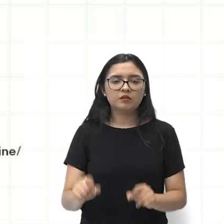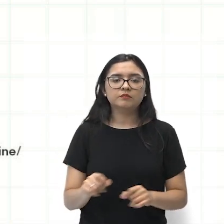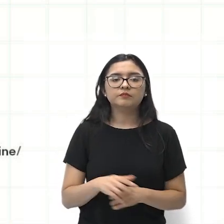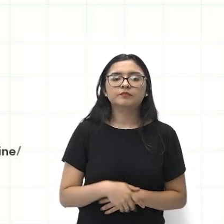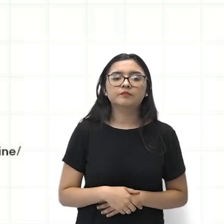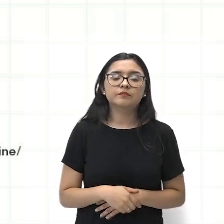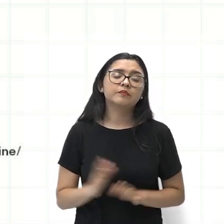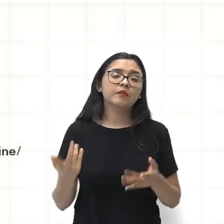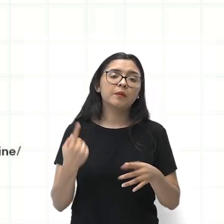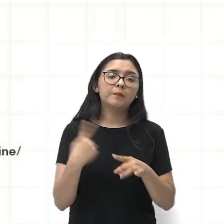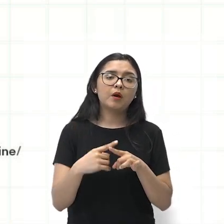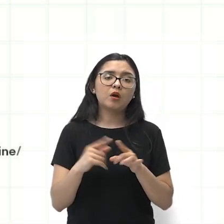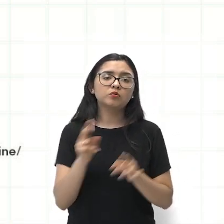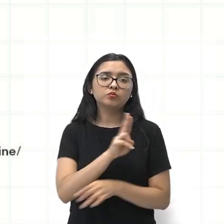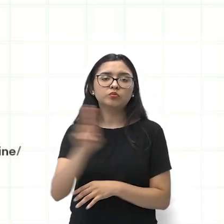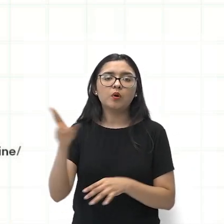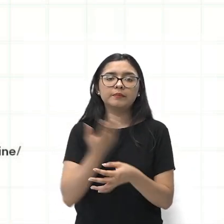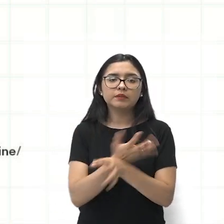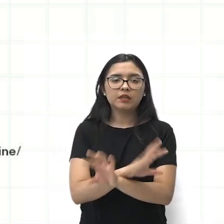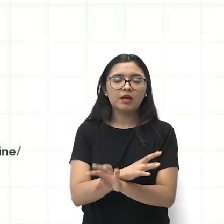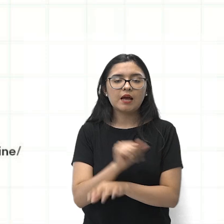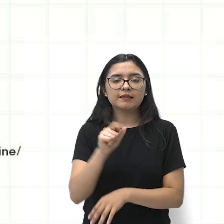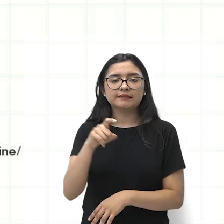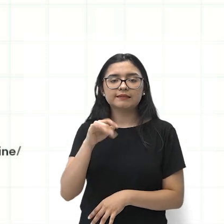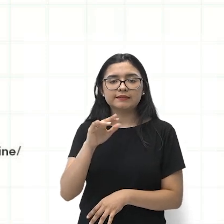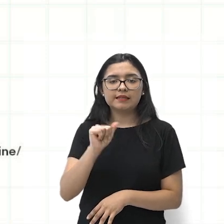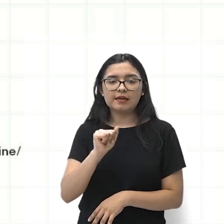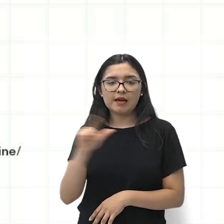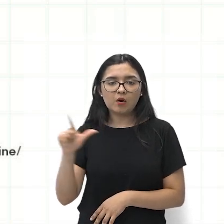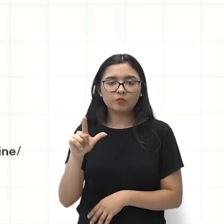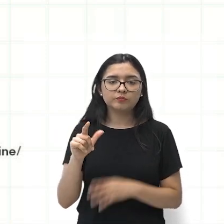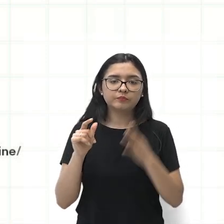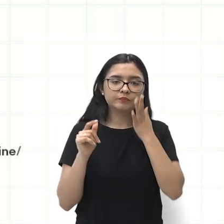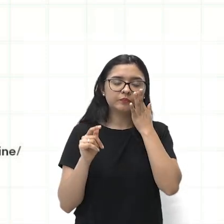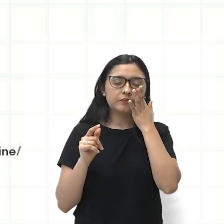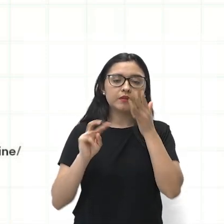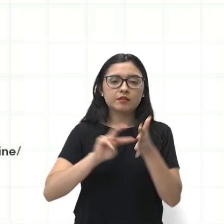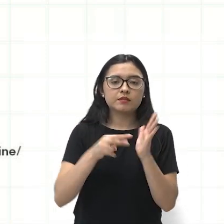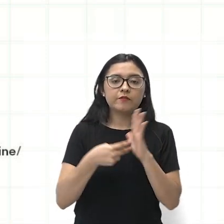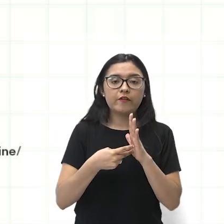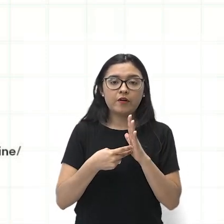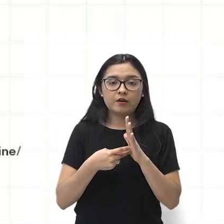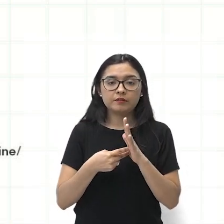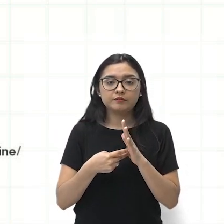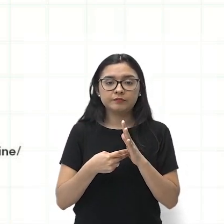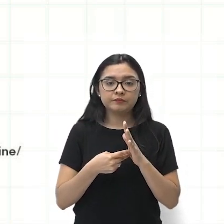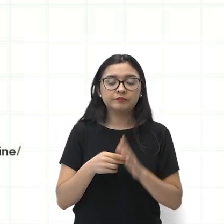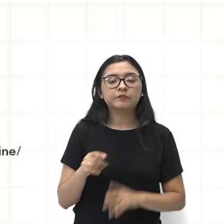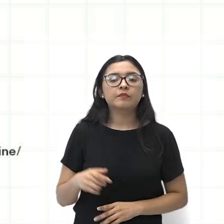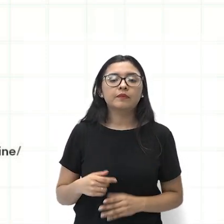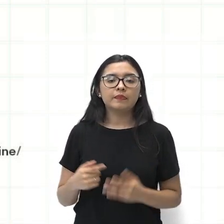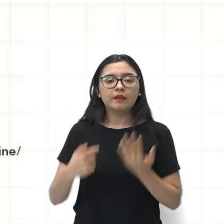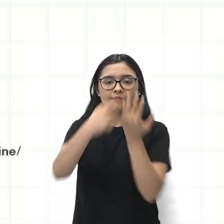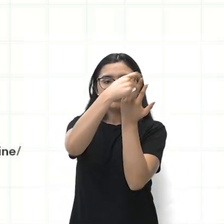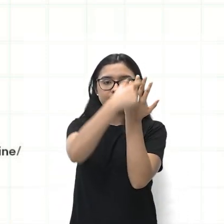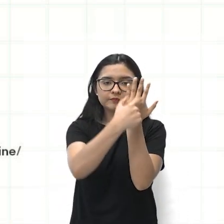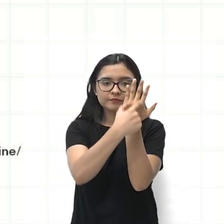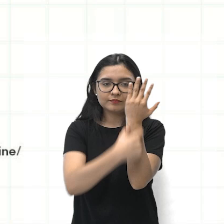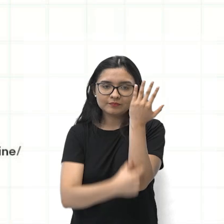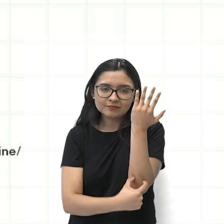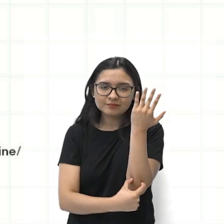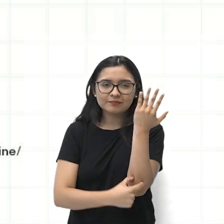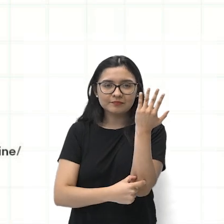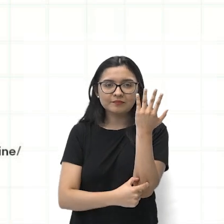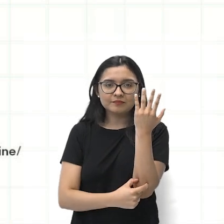Recebe o nome de esqueleto axial porque axi significa o quê? O eixo.